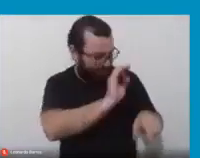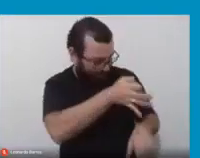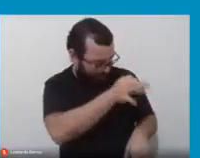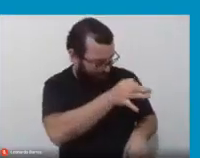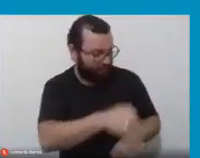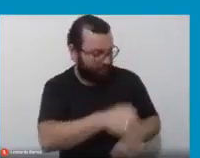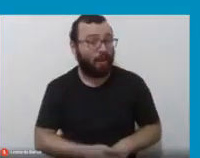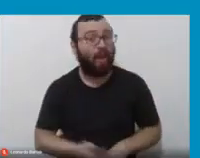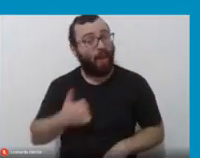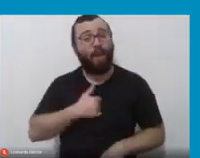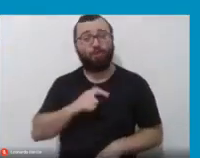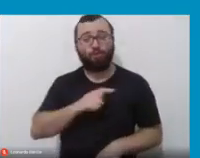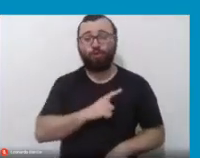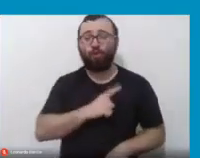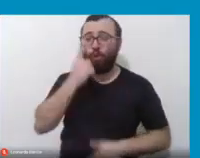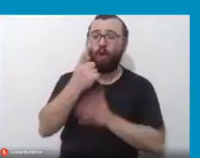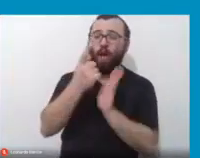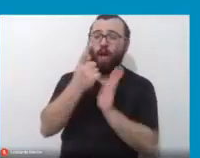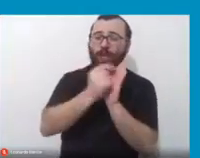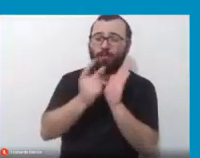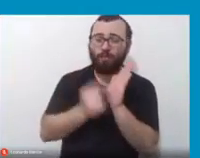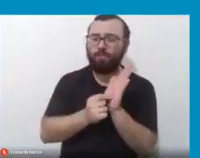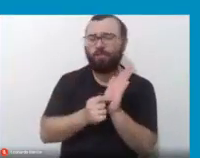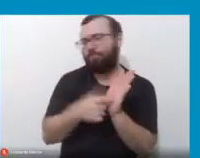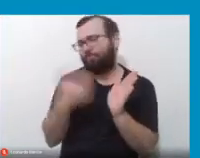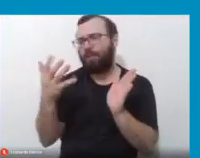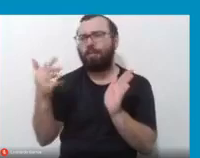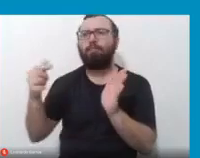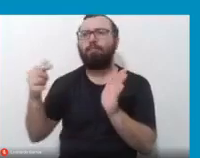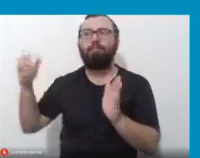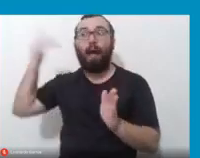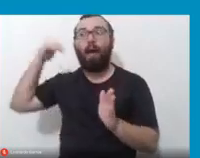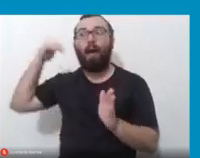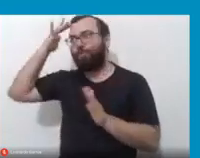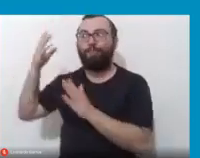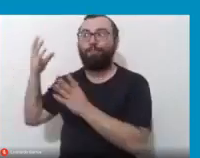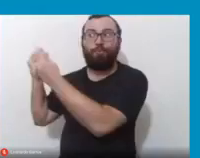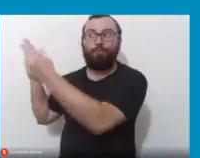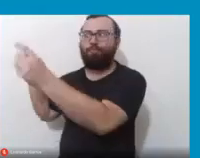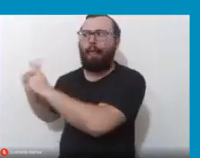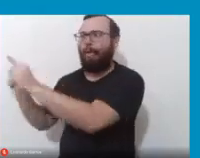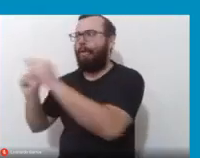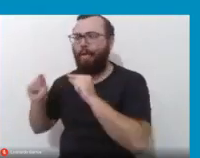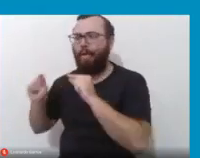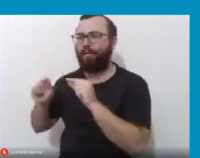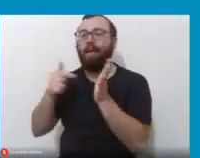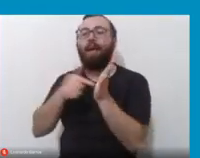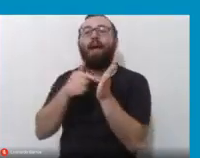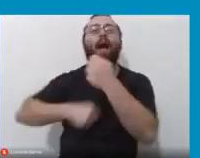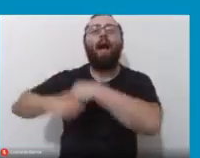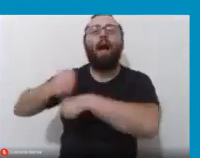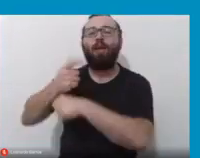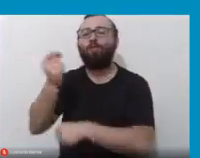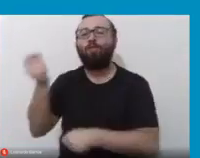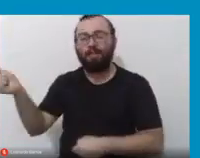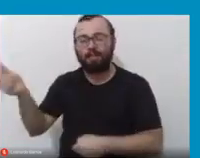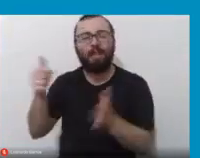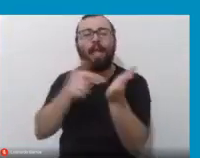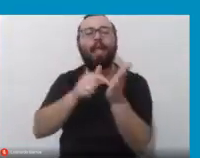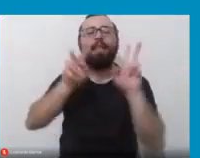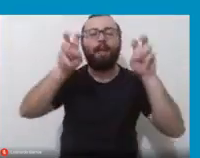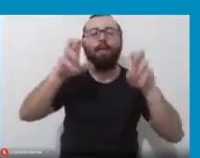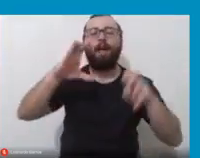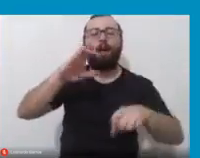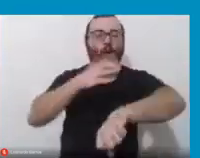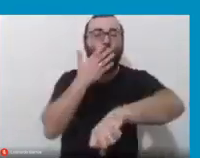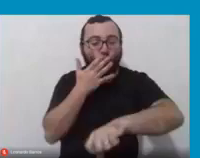um artigo que enfim, foi muito comentado, um artigo que saiu em 2006, que se chama Cor, Classe e Mobilidade